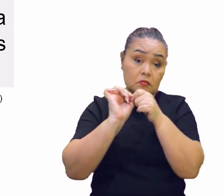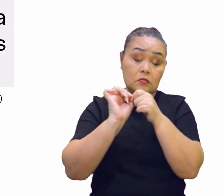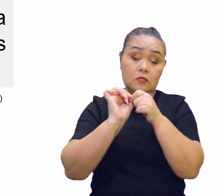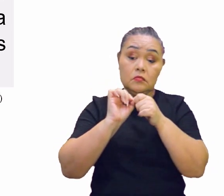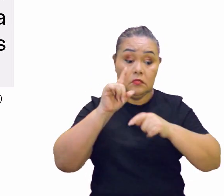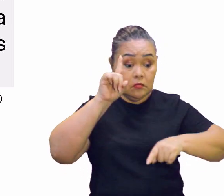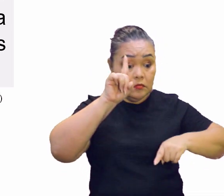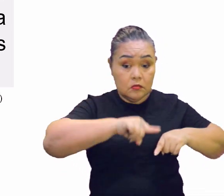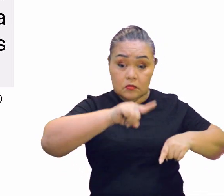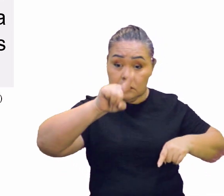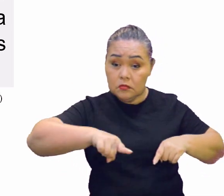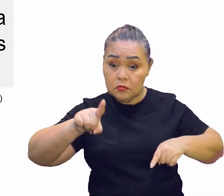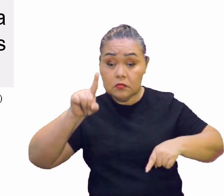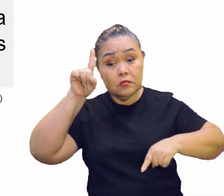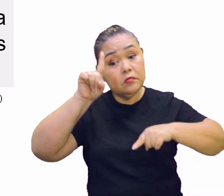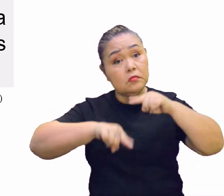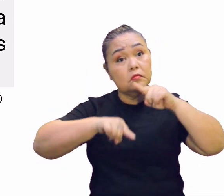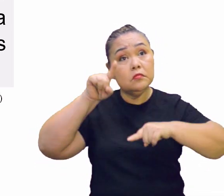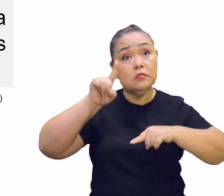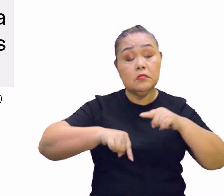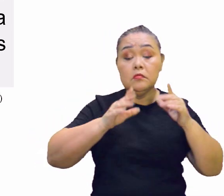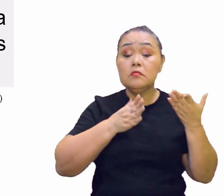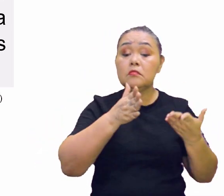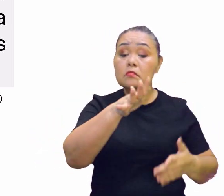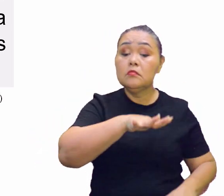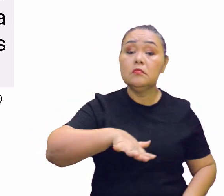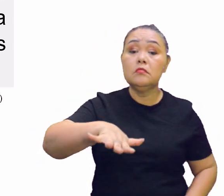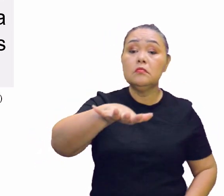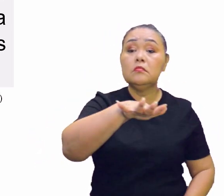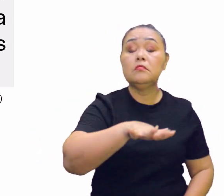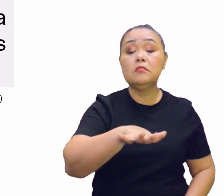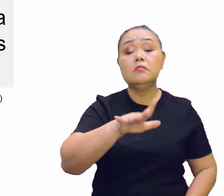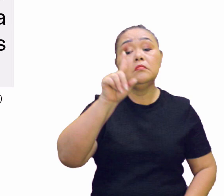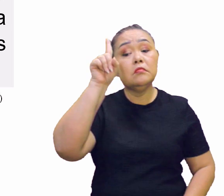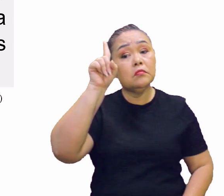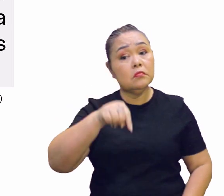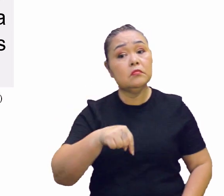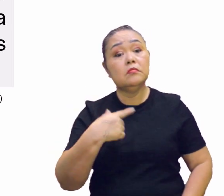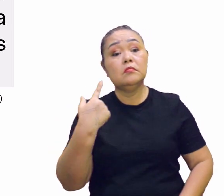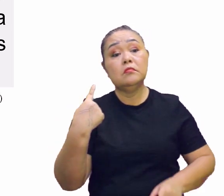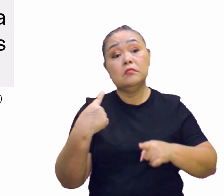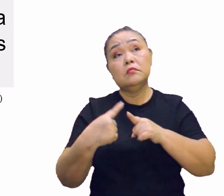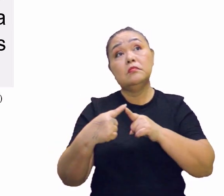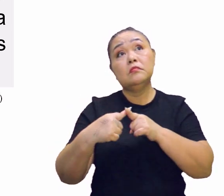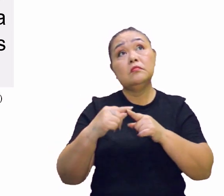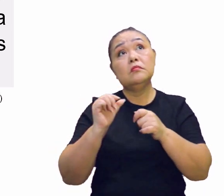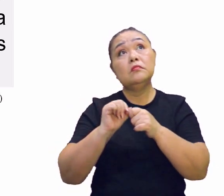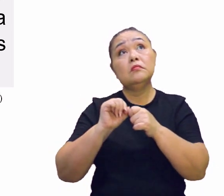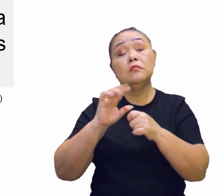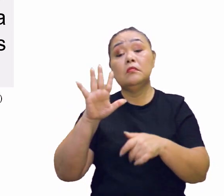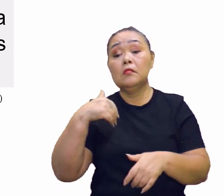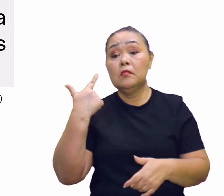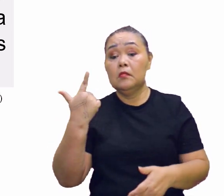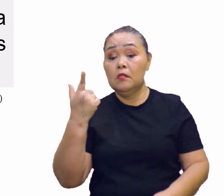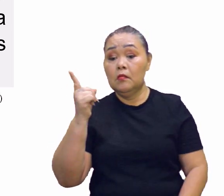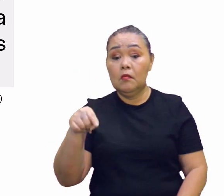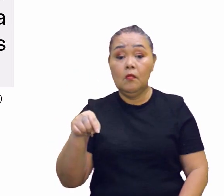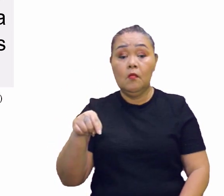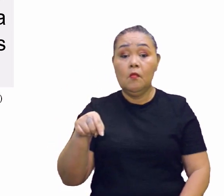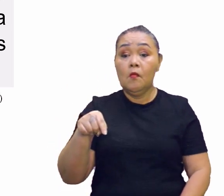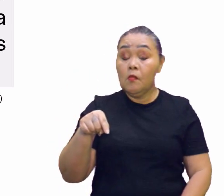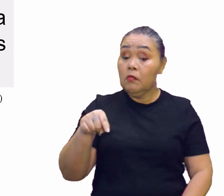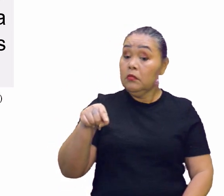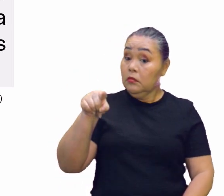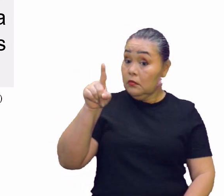a variação de produtos em determinadas áreas seja bastante considerável, porque você vai ter aí um